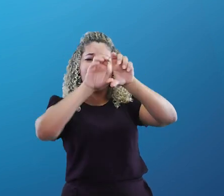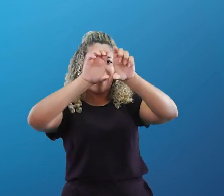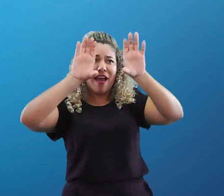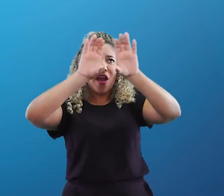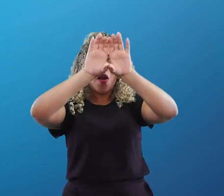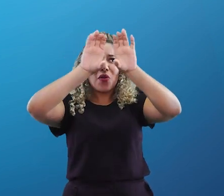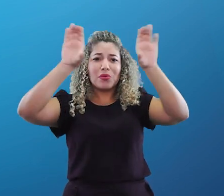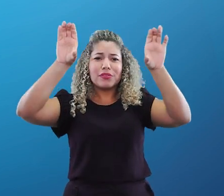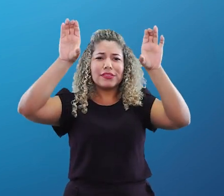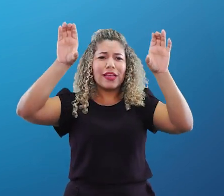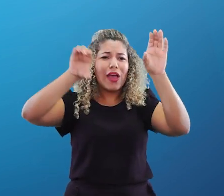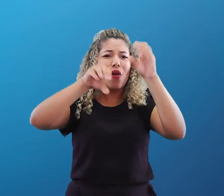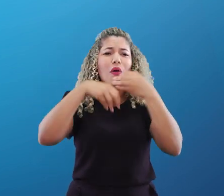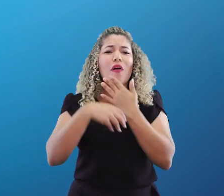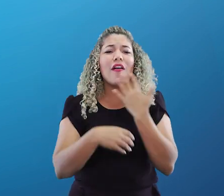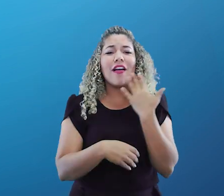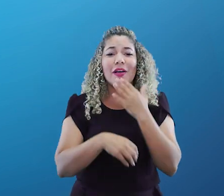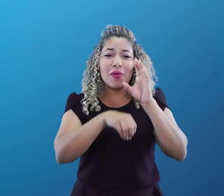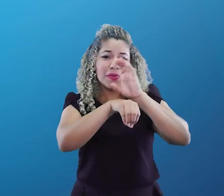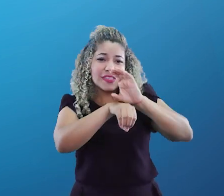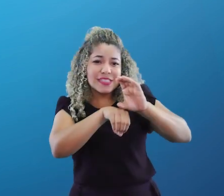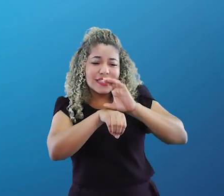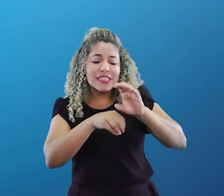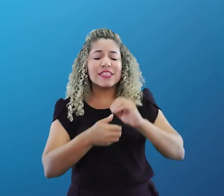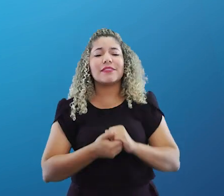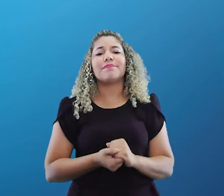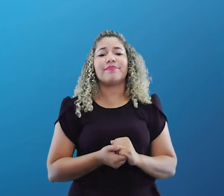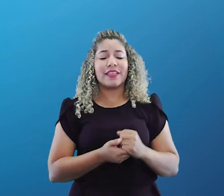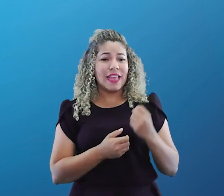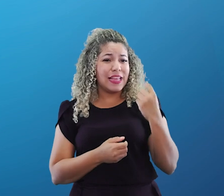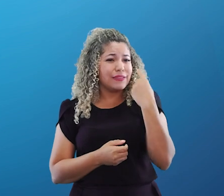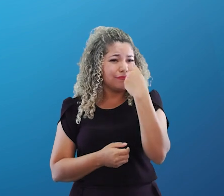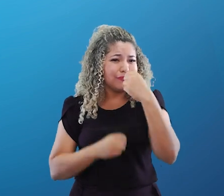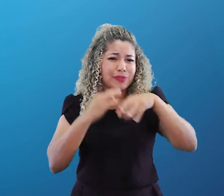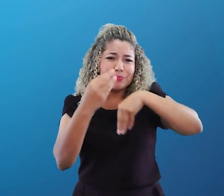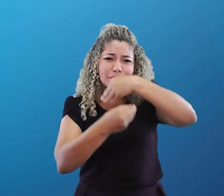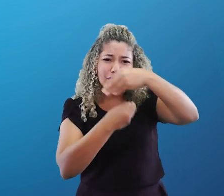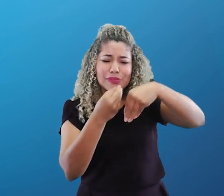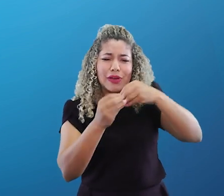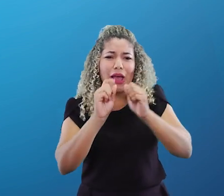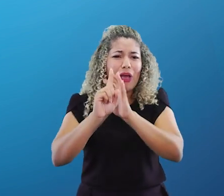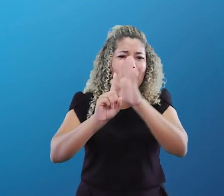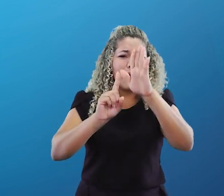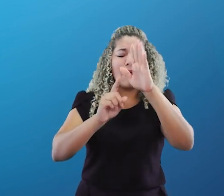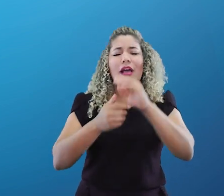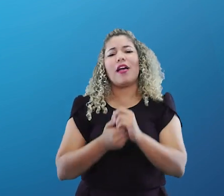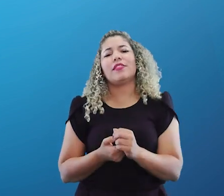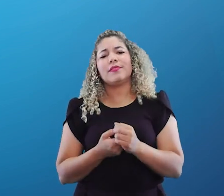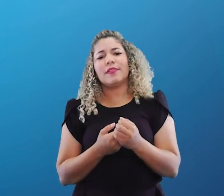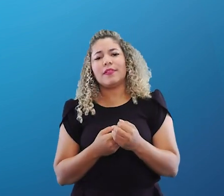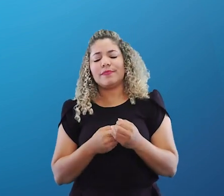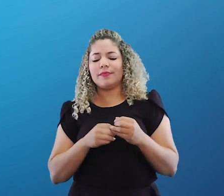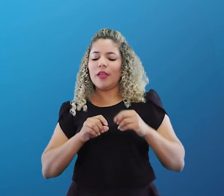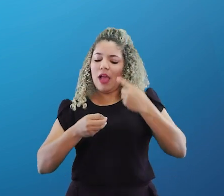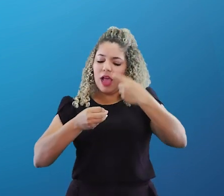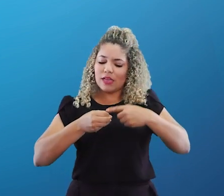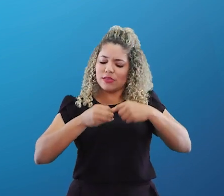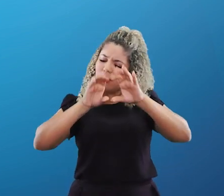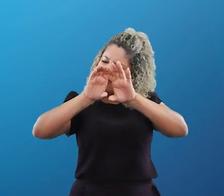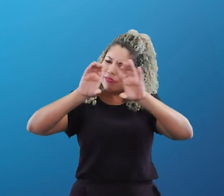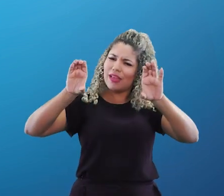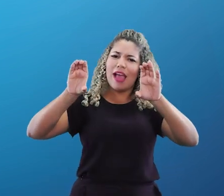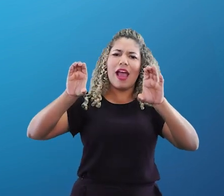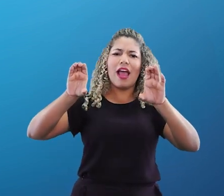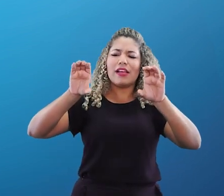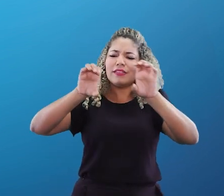Nós temos aqui essa camada poluidora, essa camada cinza de poluição sobre a superfície dessas cidades. Então é